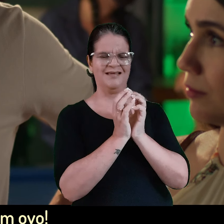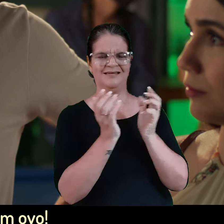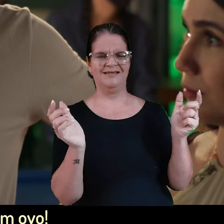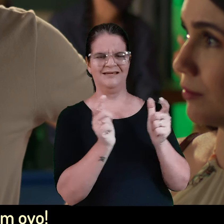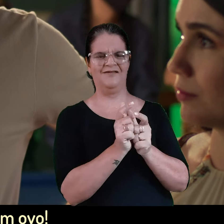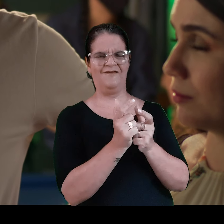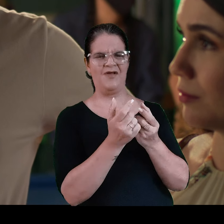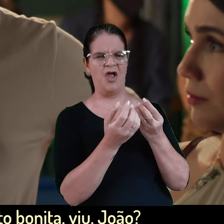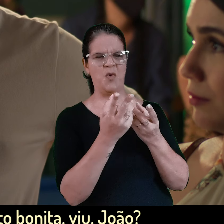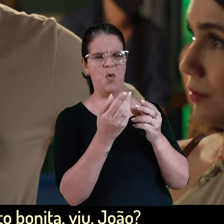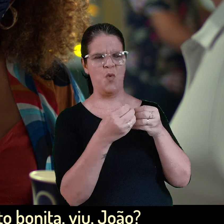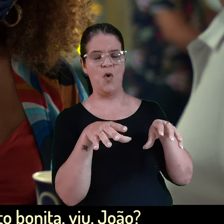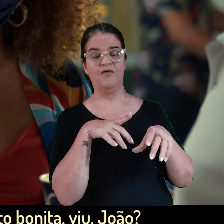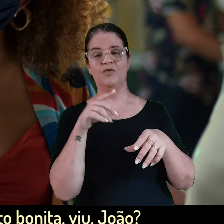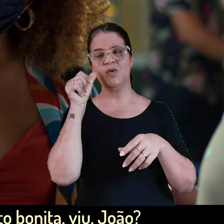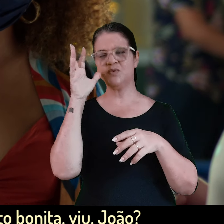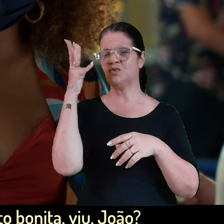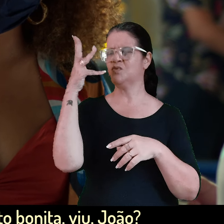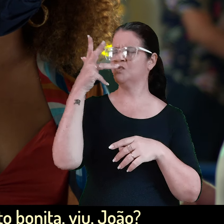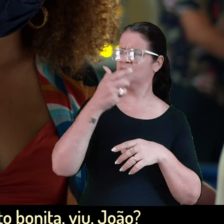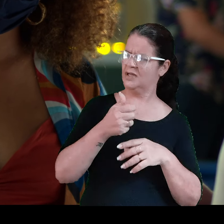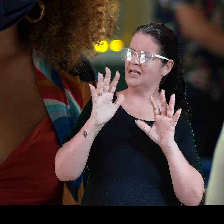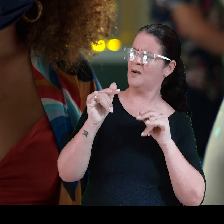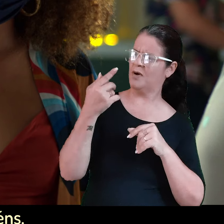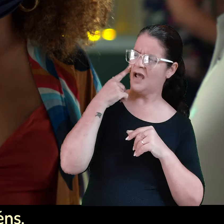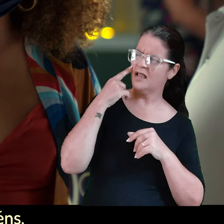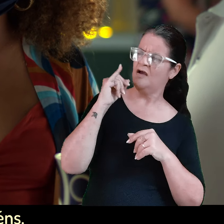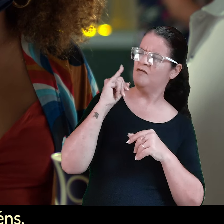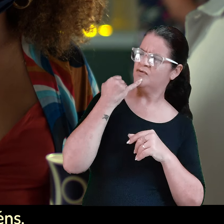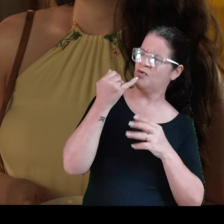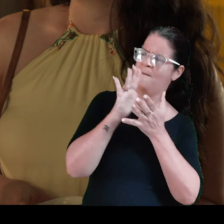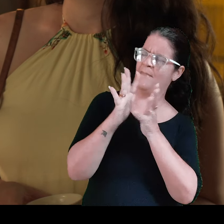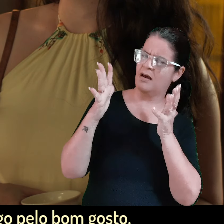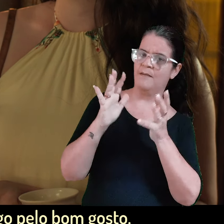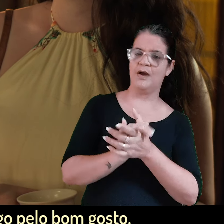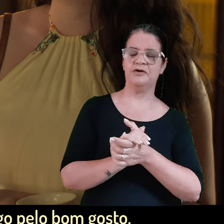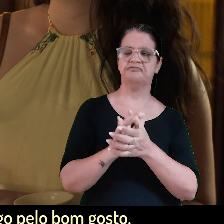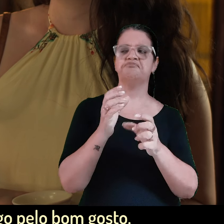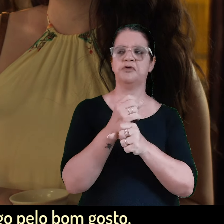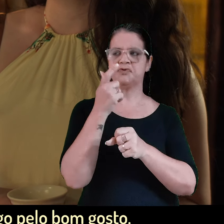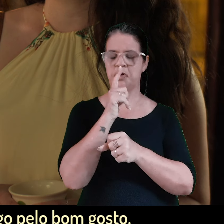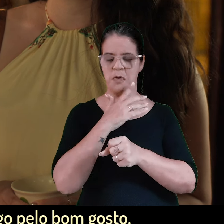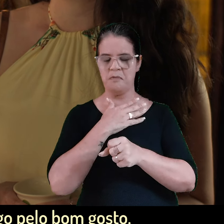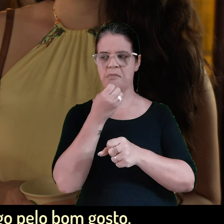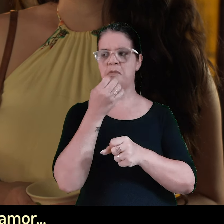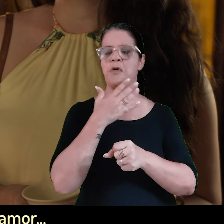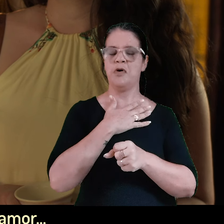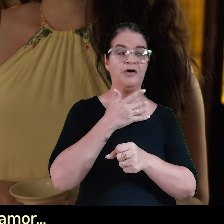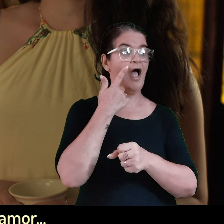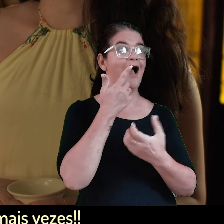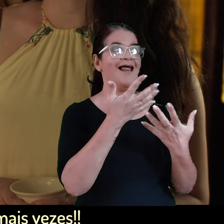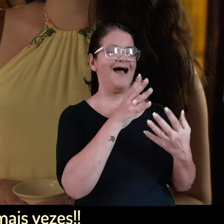Recife é um ovo. Sua namorada é muito bonita, viu, João? Parabéns. Ganhou pontos comigo pelo bom gosto.